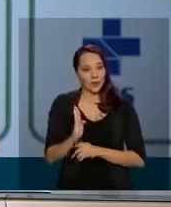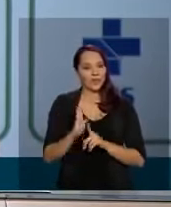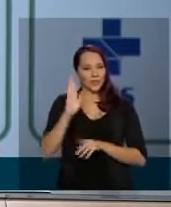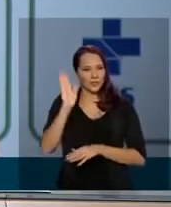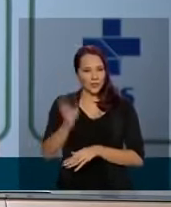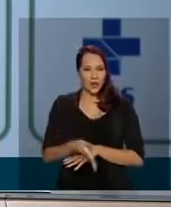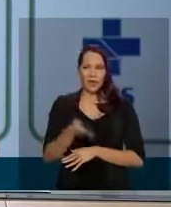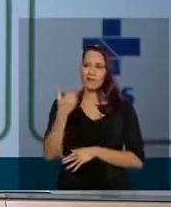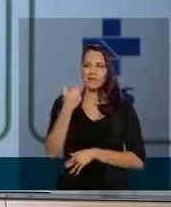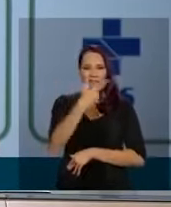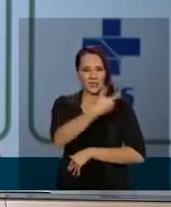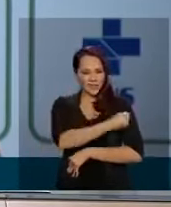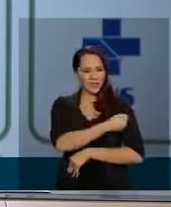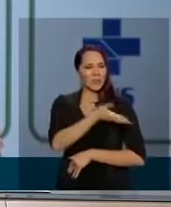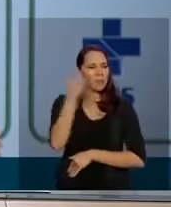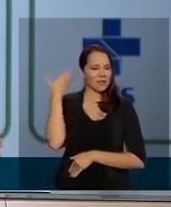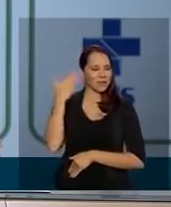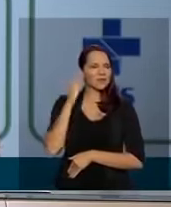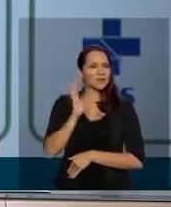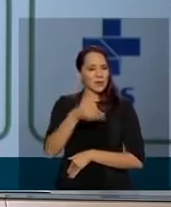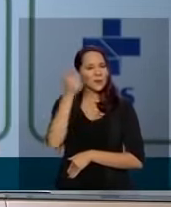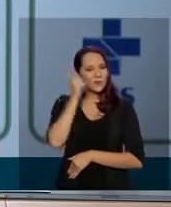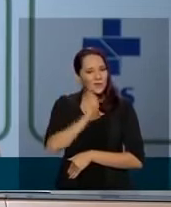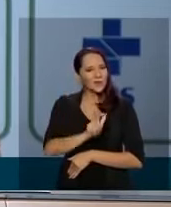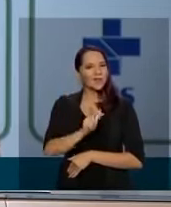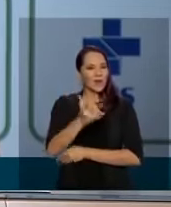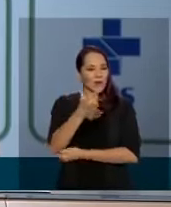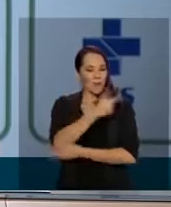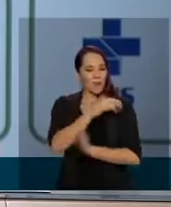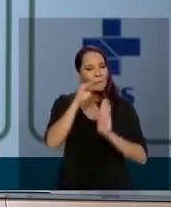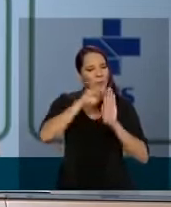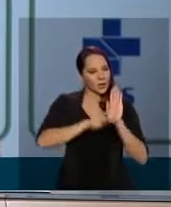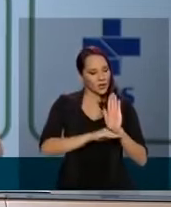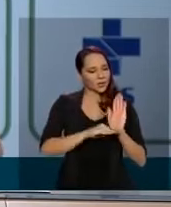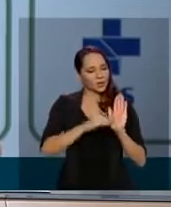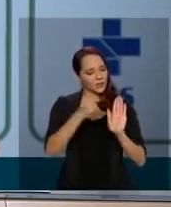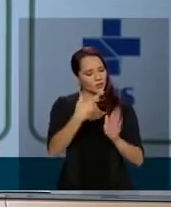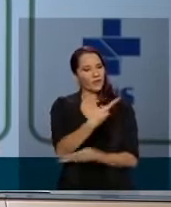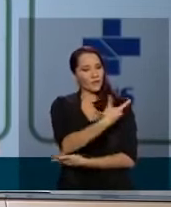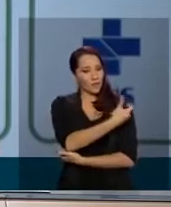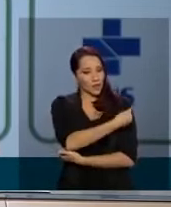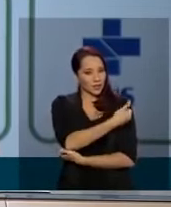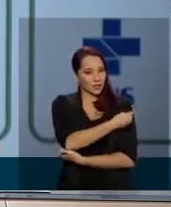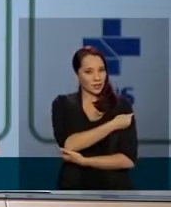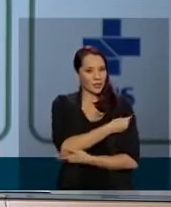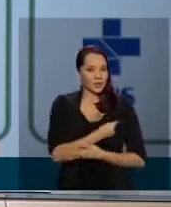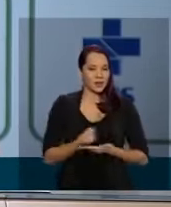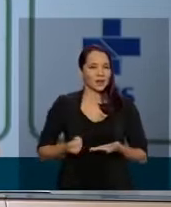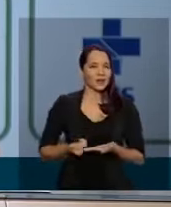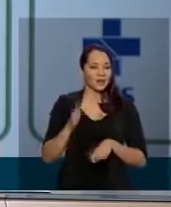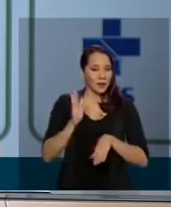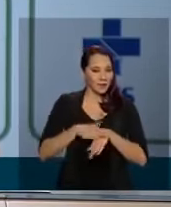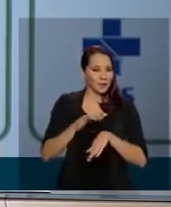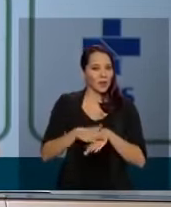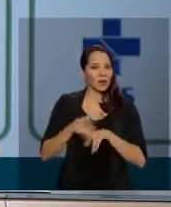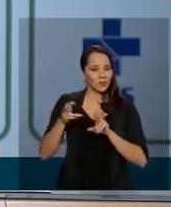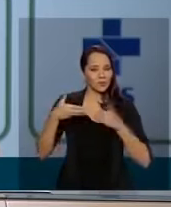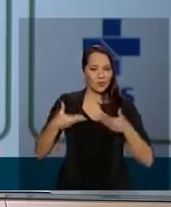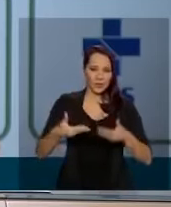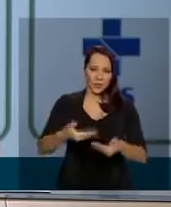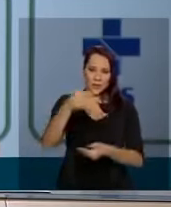fomos vacinados um dia, já participamos de programas de vacinação capitaneados por este